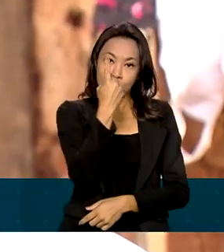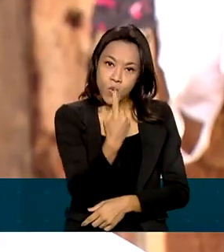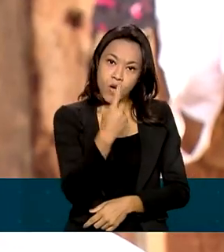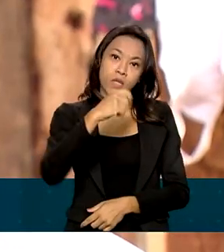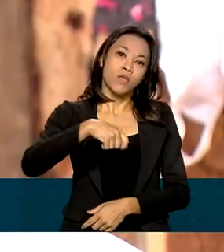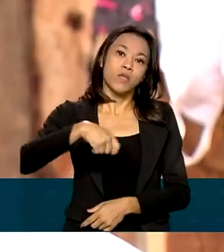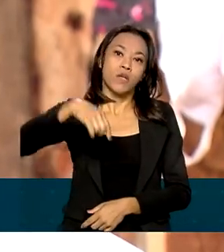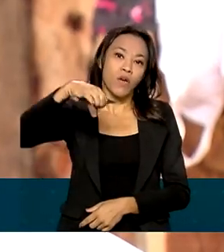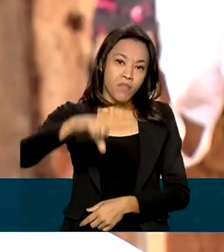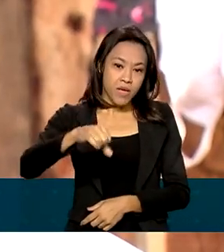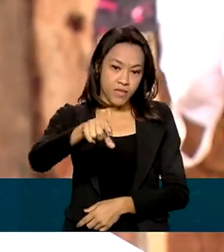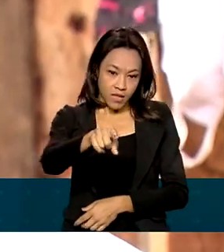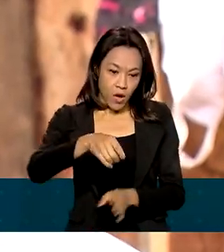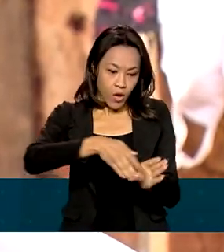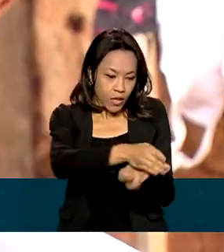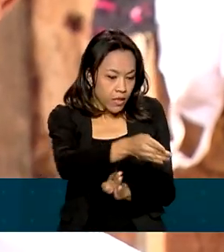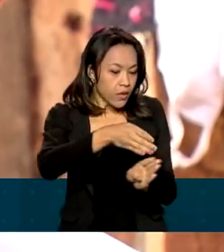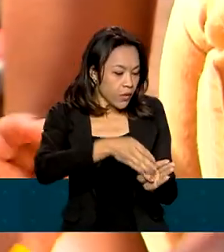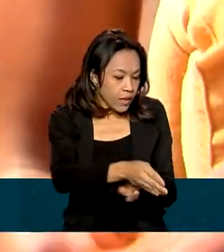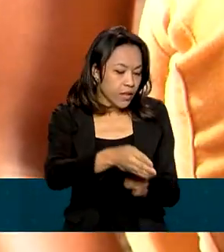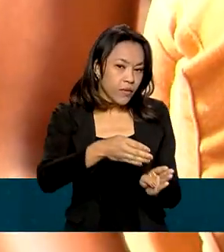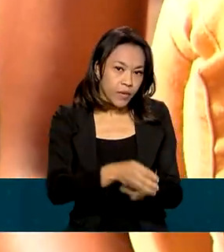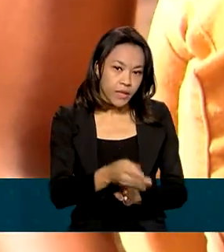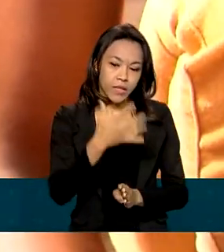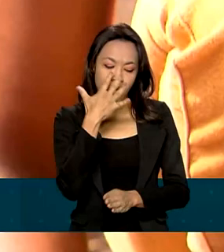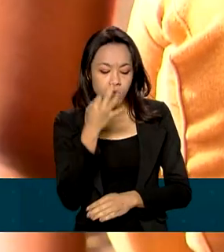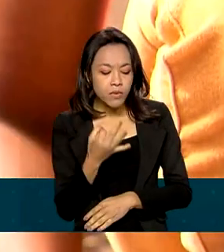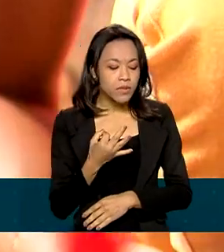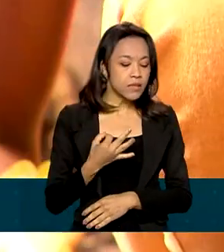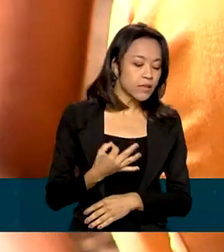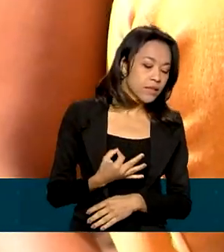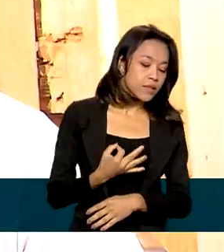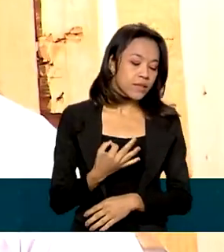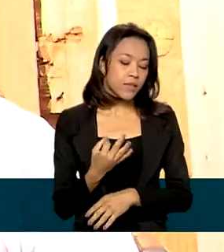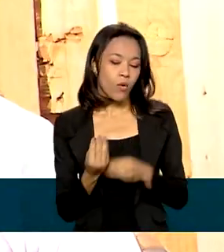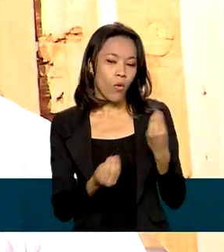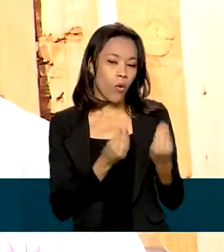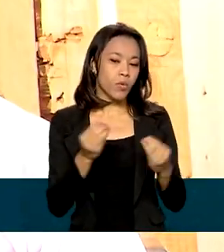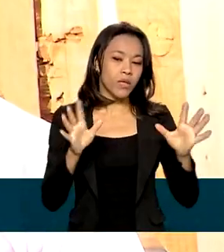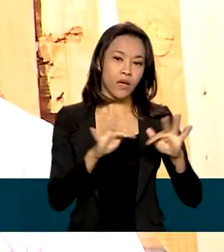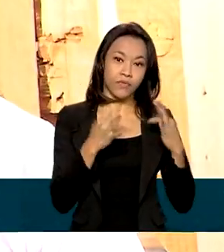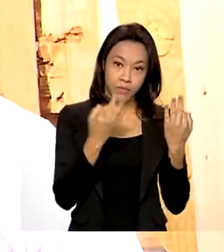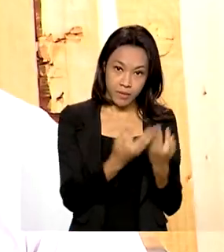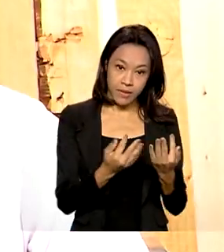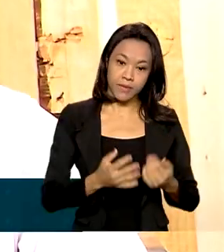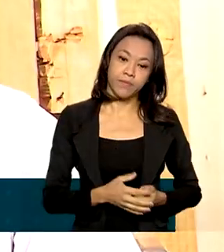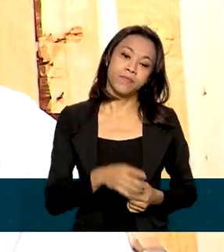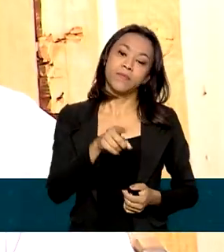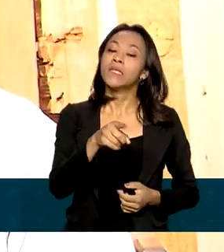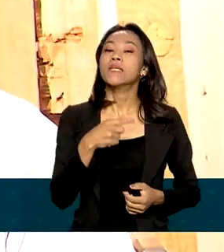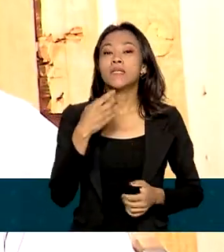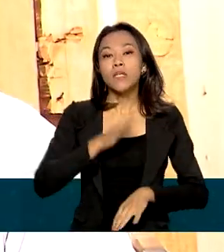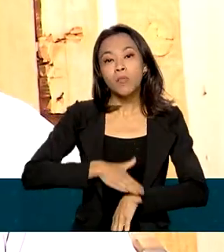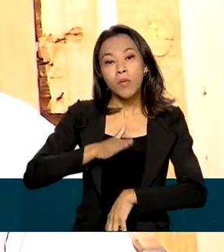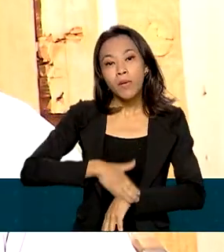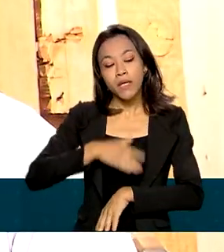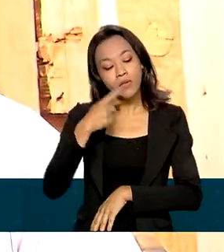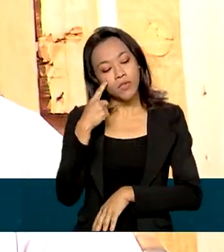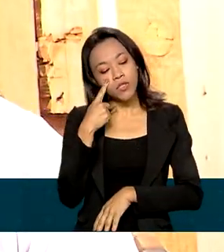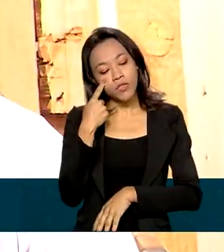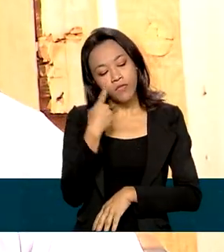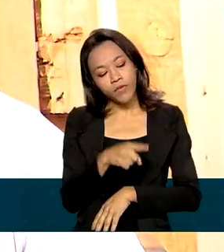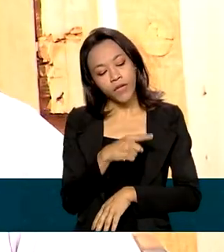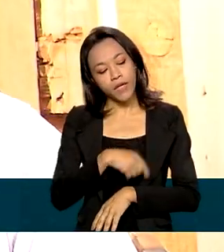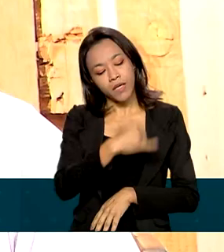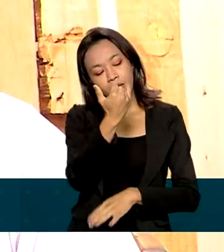meses Tiago Repassa novas orientações E observa o cotidiano do Lar tem um momento do espaço de escuta né para essa família